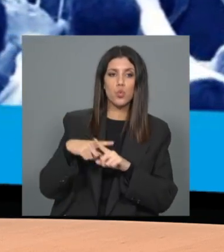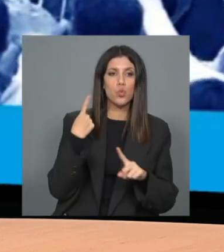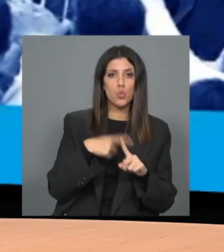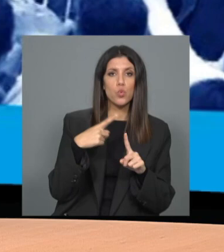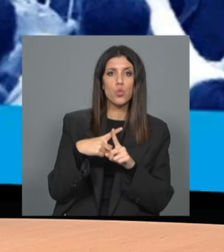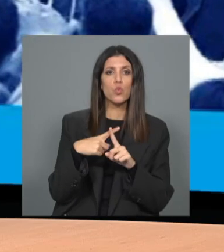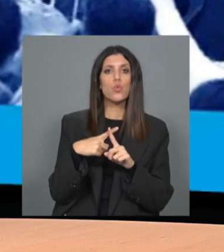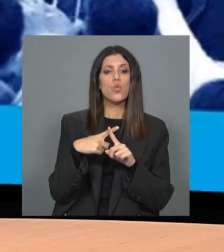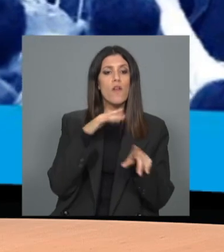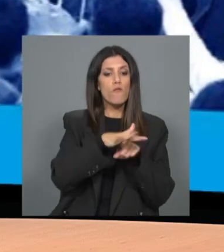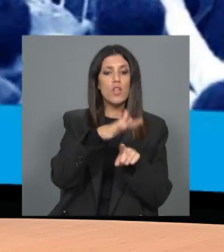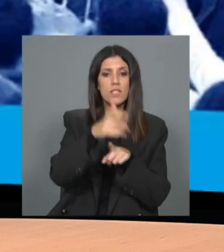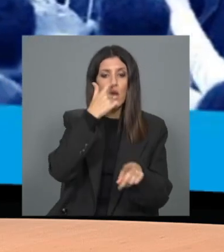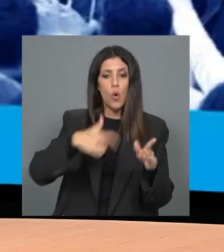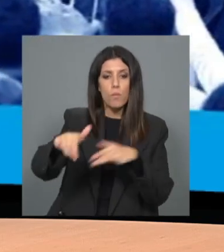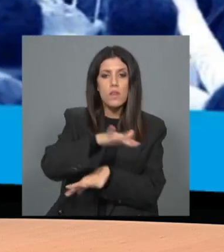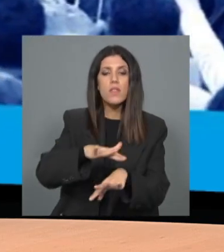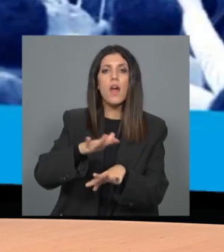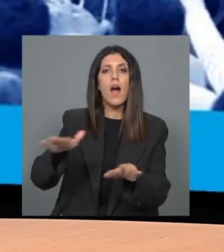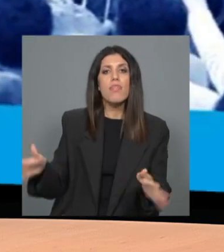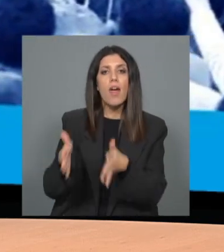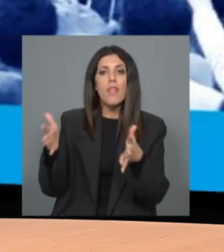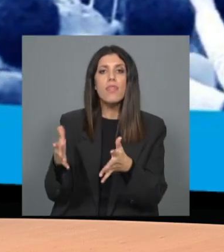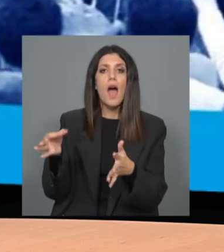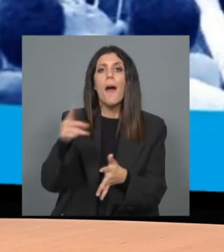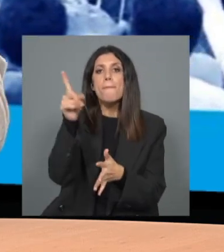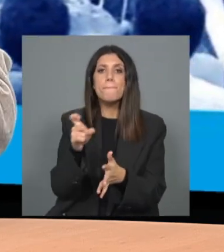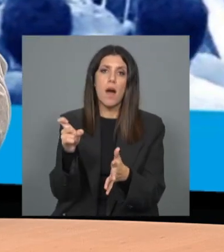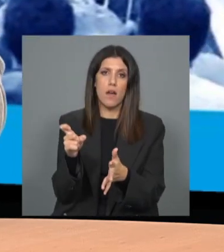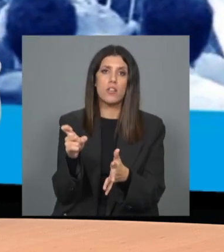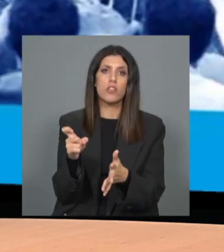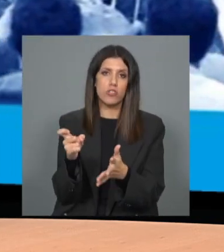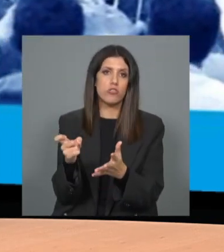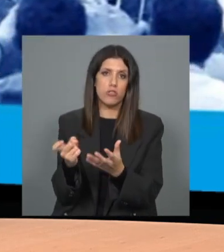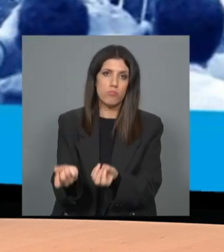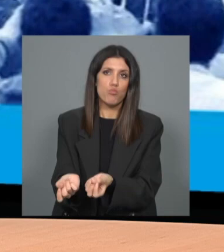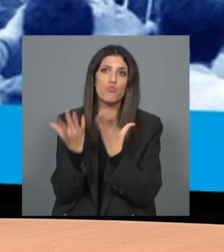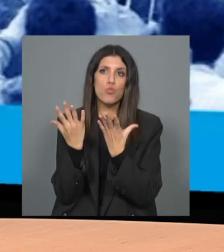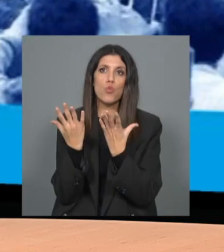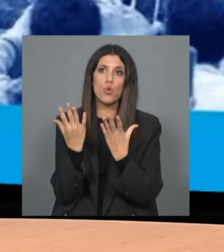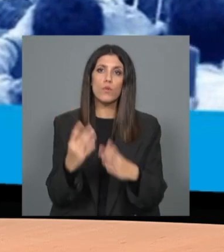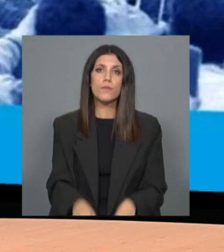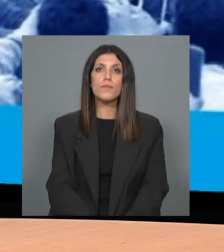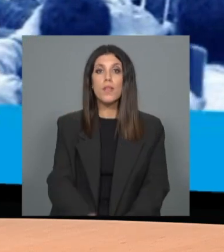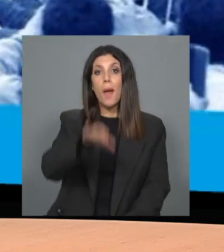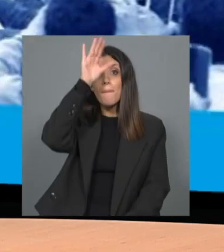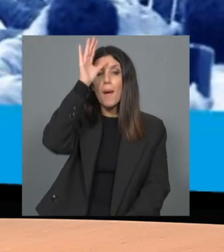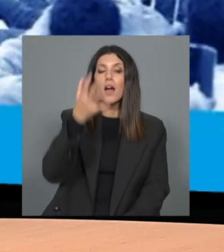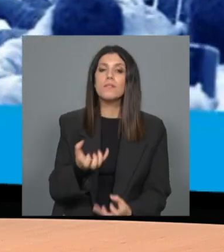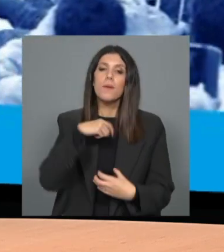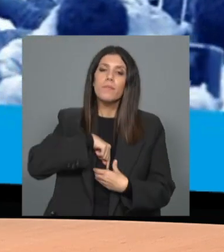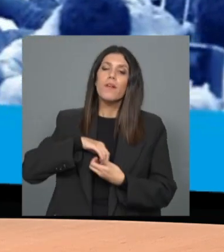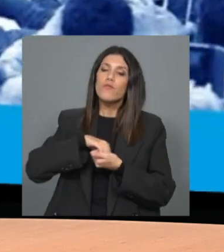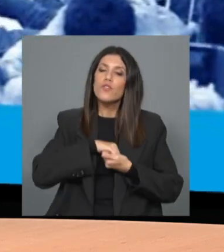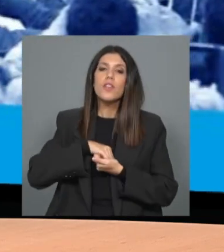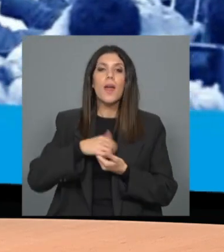esforço, aquilo que dizias da questão do Papa ser um peregrino de paz e de fraternidade, de uma grande fraternidade humana que seja um motor de paz,